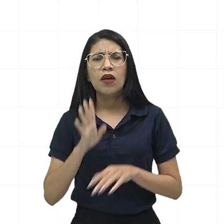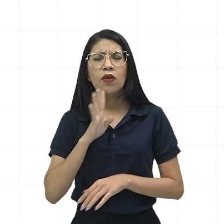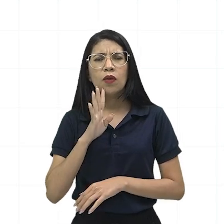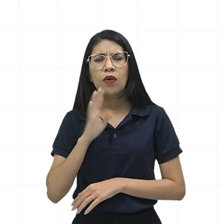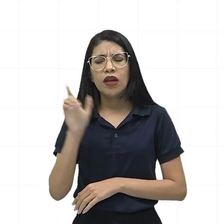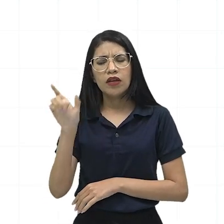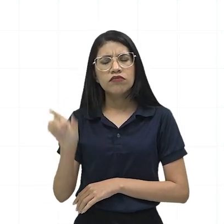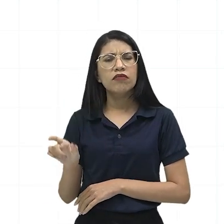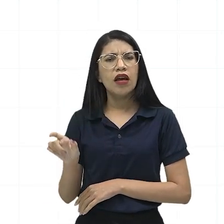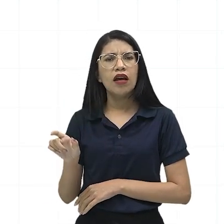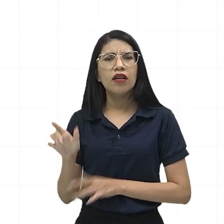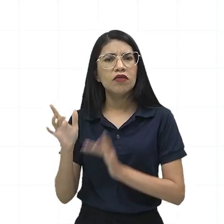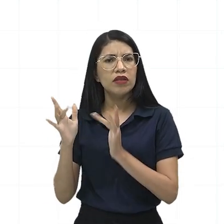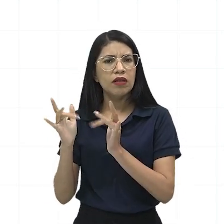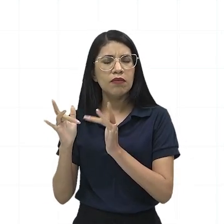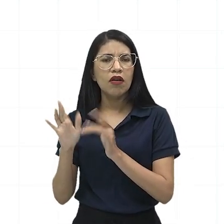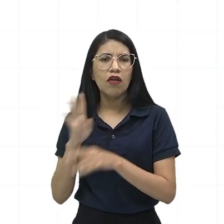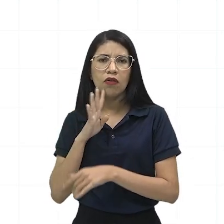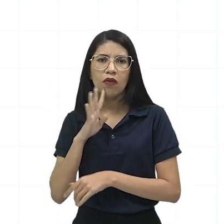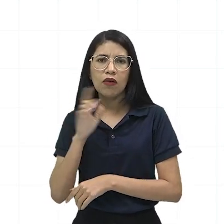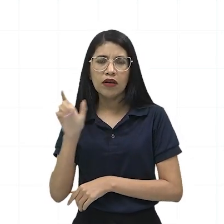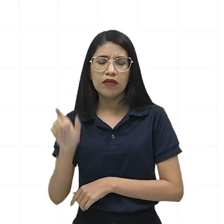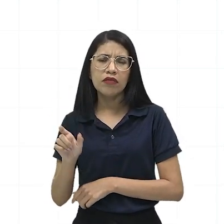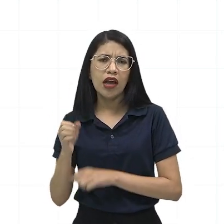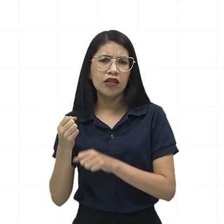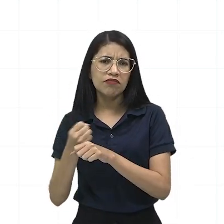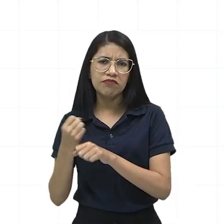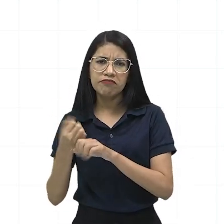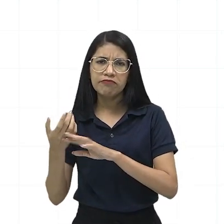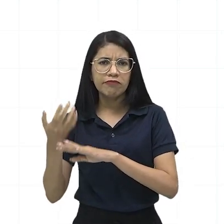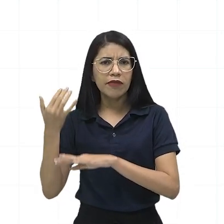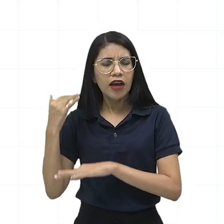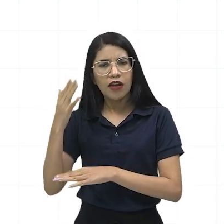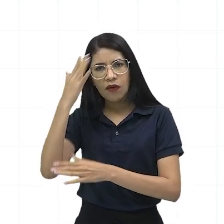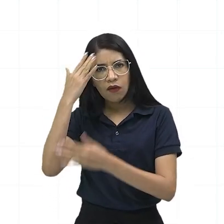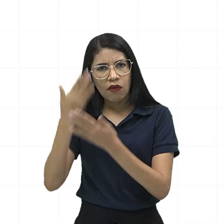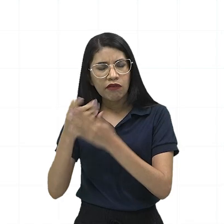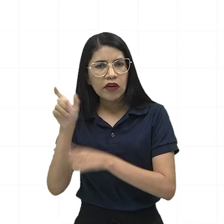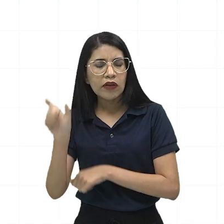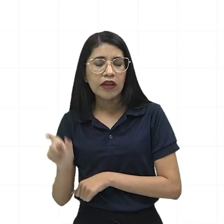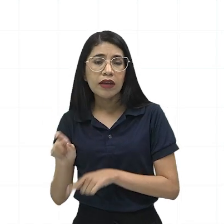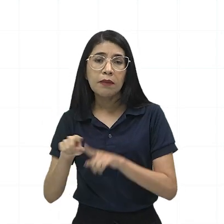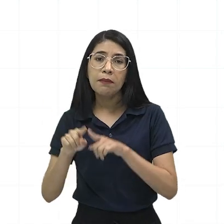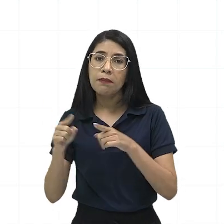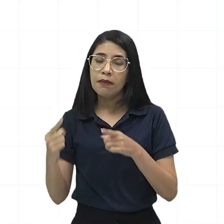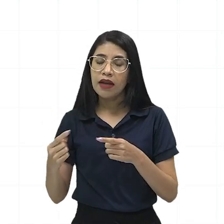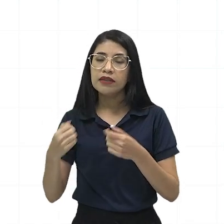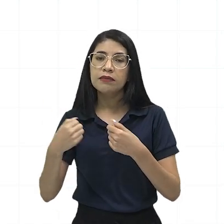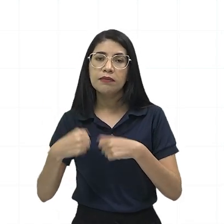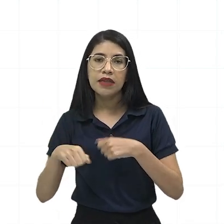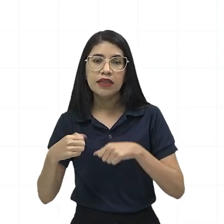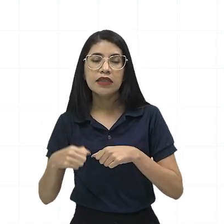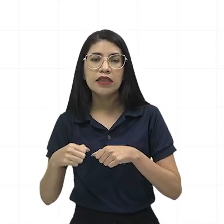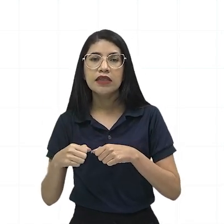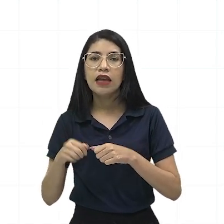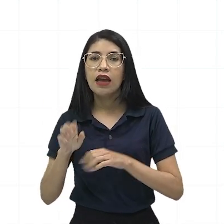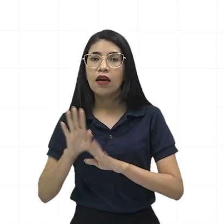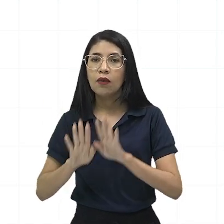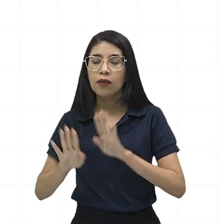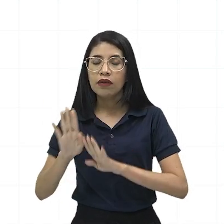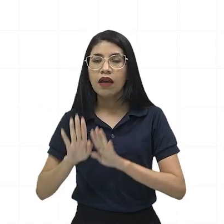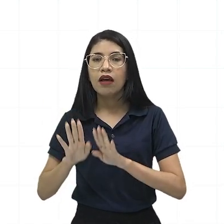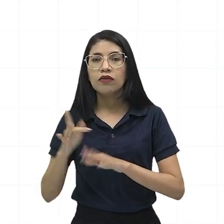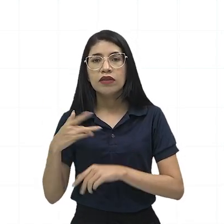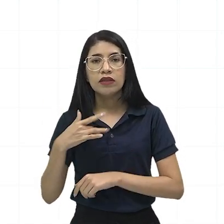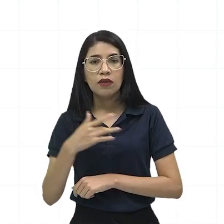conheço o parceiro com que eu estou lidando, conheço há muito tempo, confio, mas ainda assim a gente precisa pensar na nossa